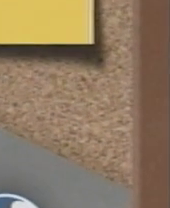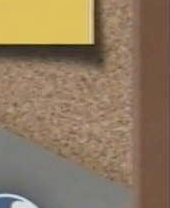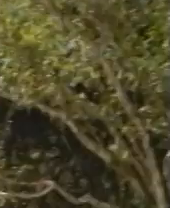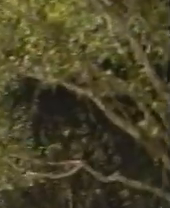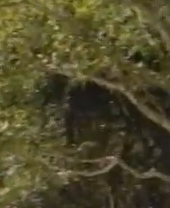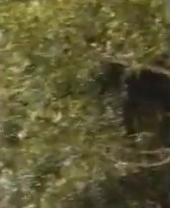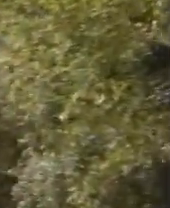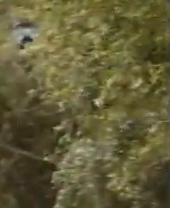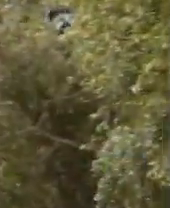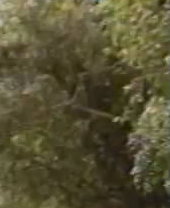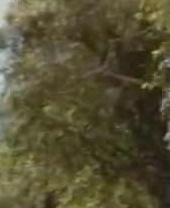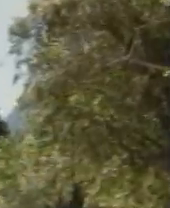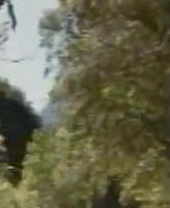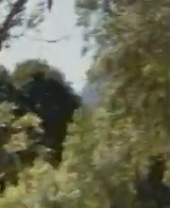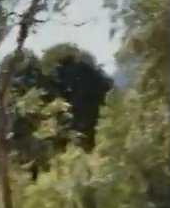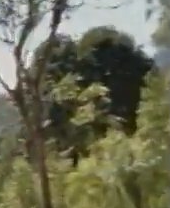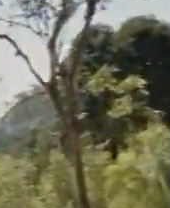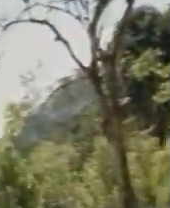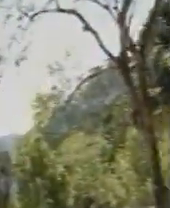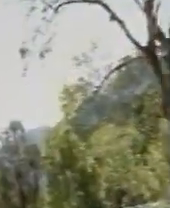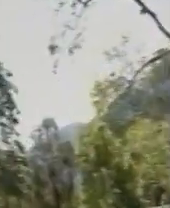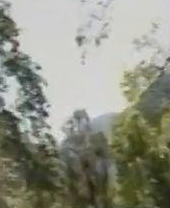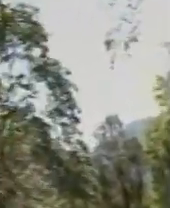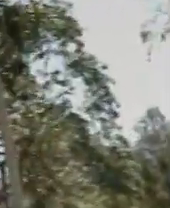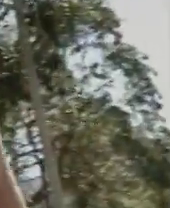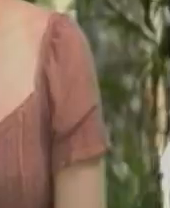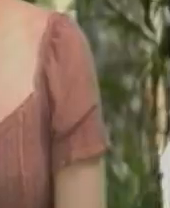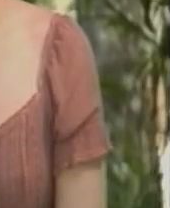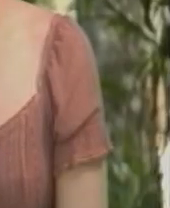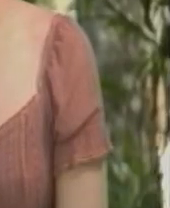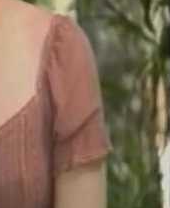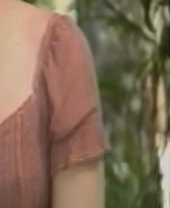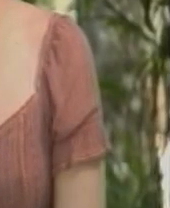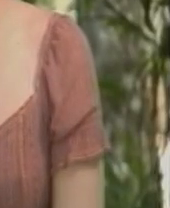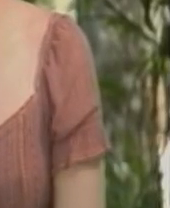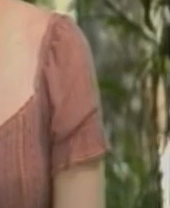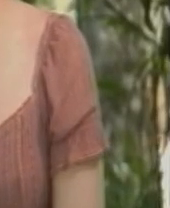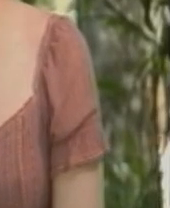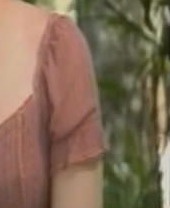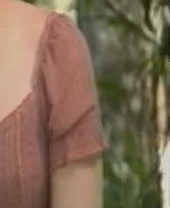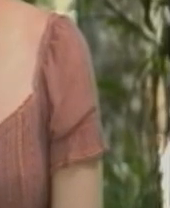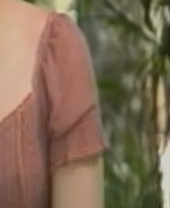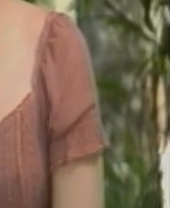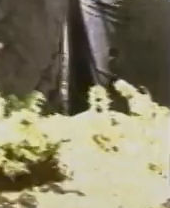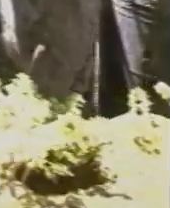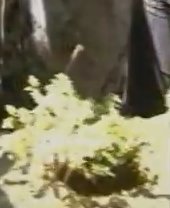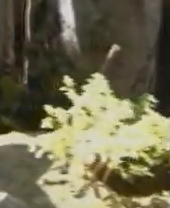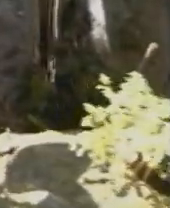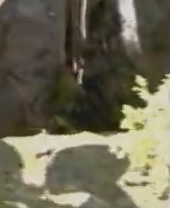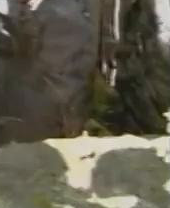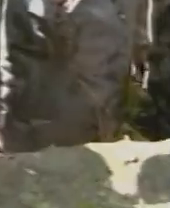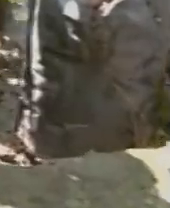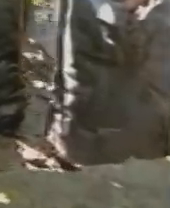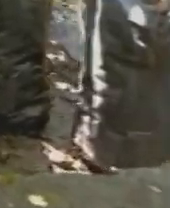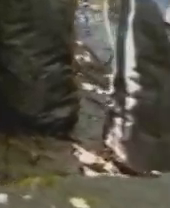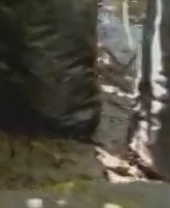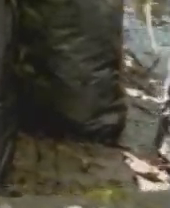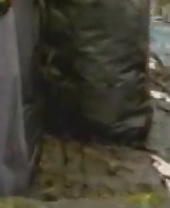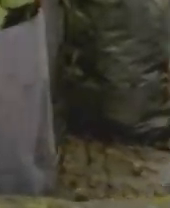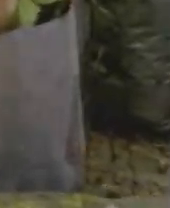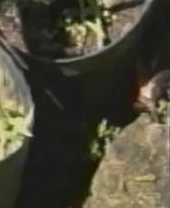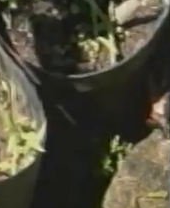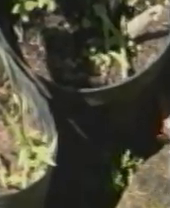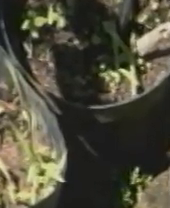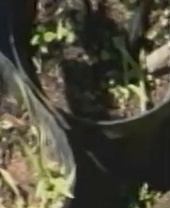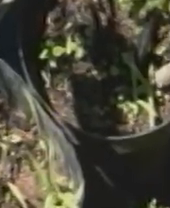Mudas. Geralmente, nas grandes plantações, as mudas são enterradas junto com as embalagens, porque não é nada